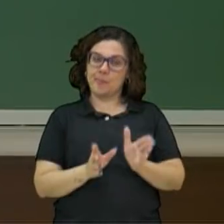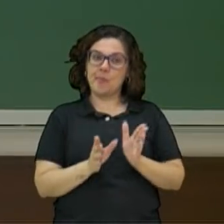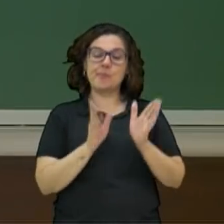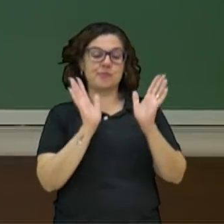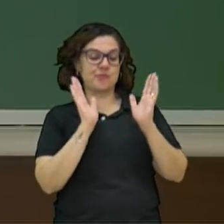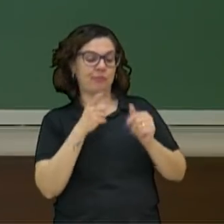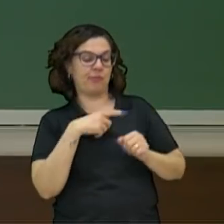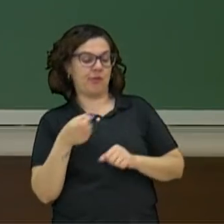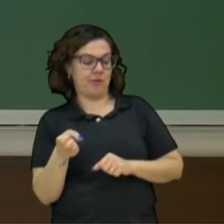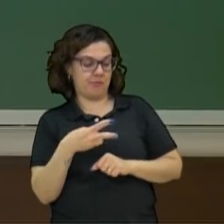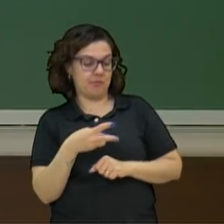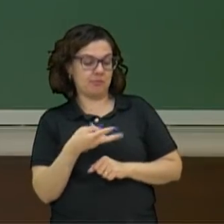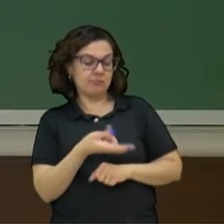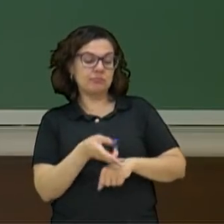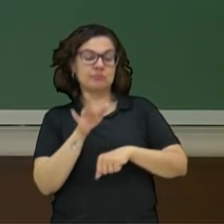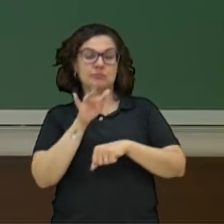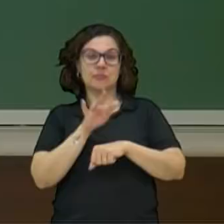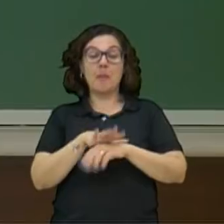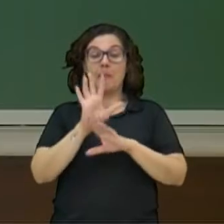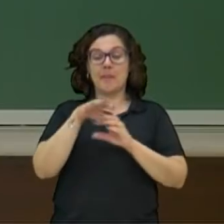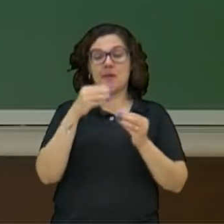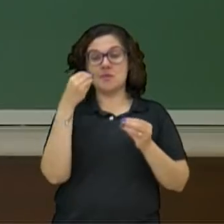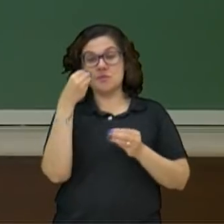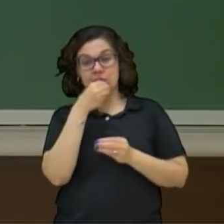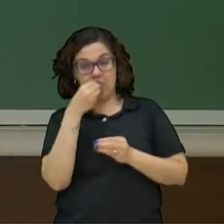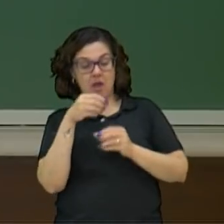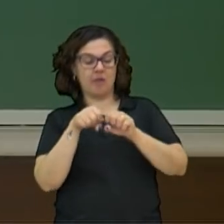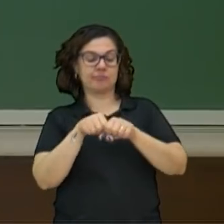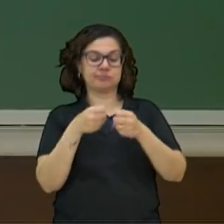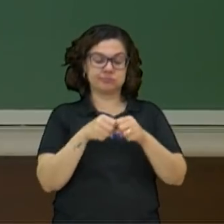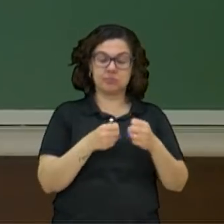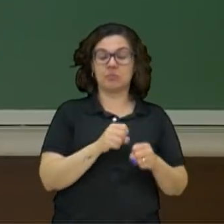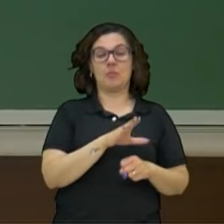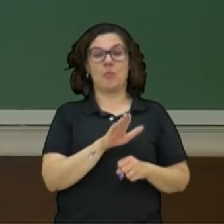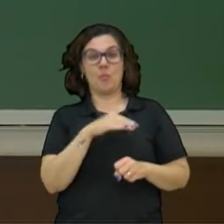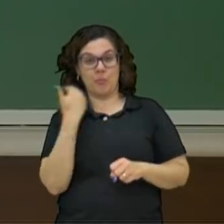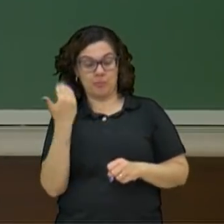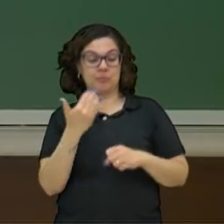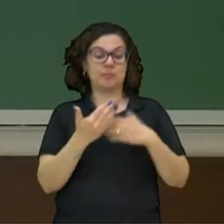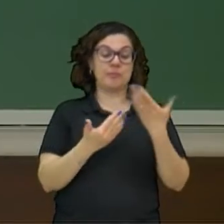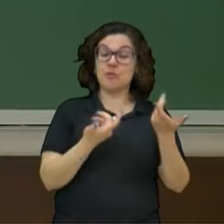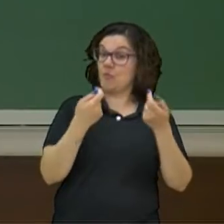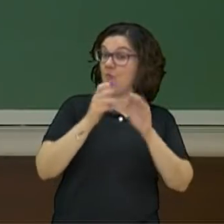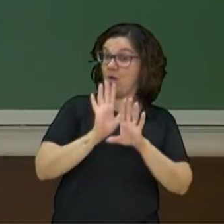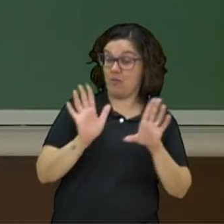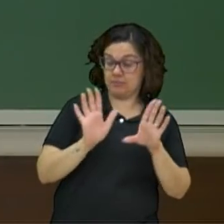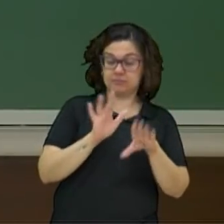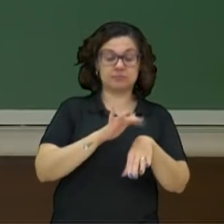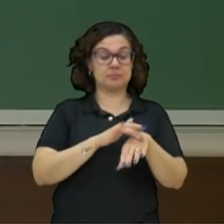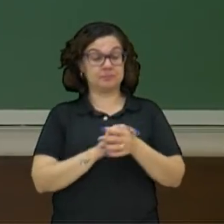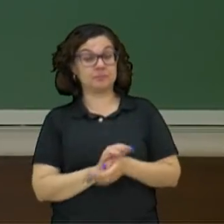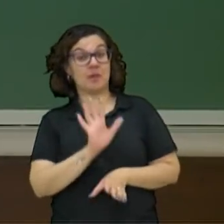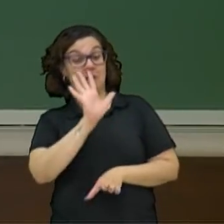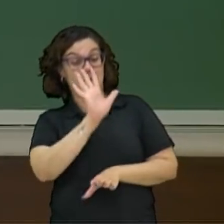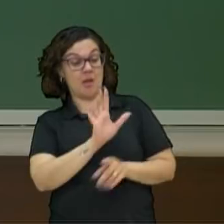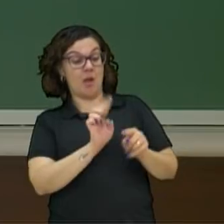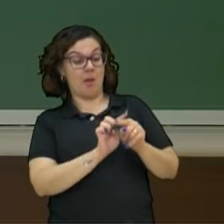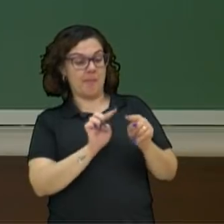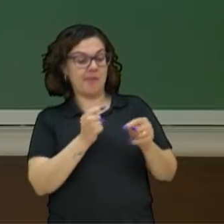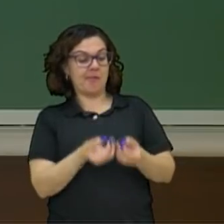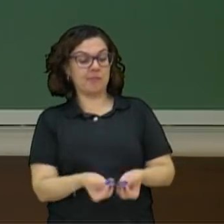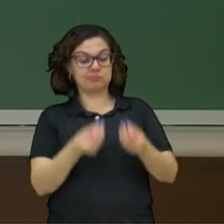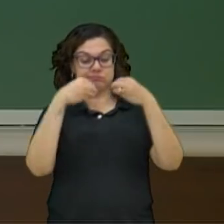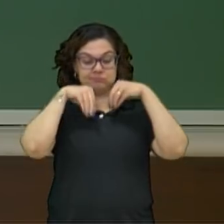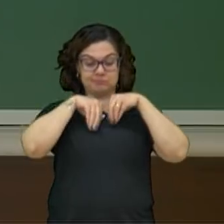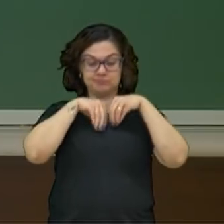próprios causadores da doença, só que enfraquecidos, mortos, né? Que não vão deixar você doente, mas que vão entrar no